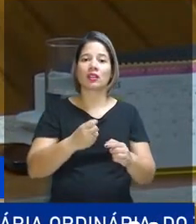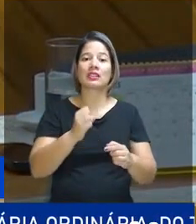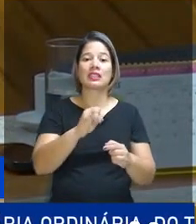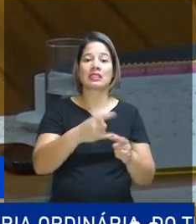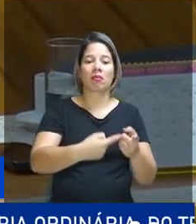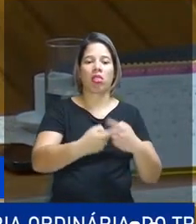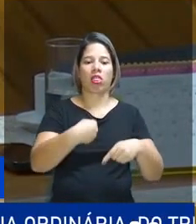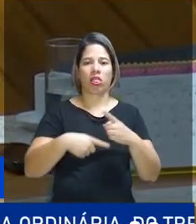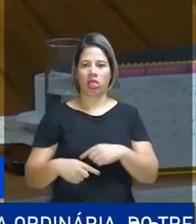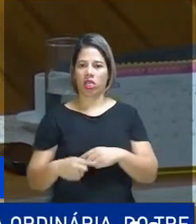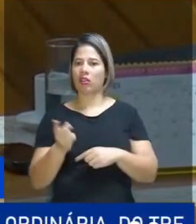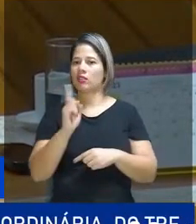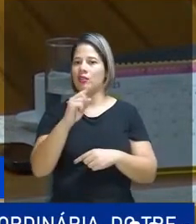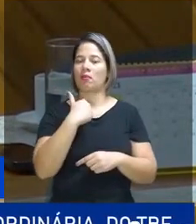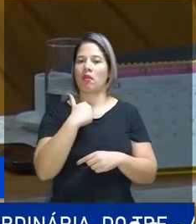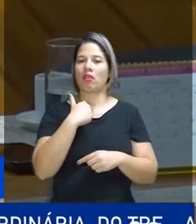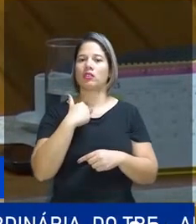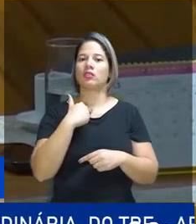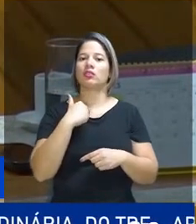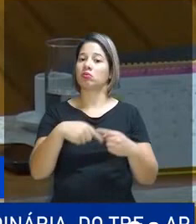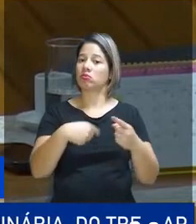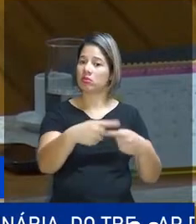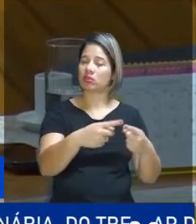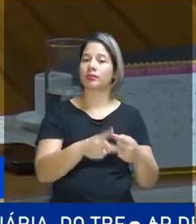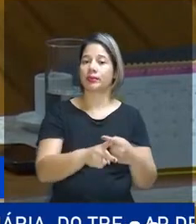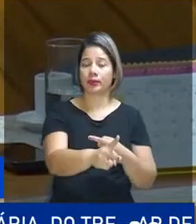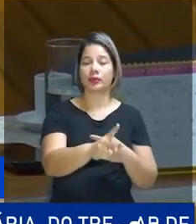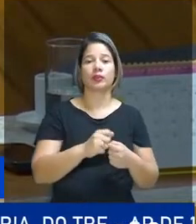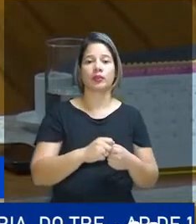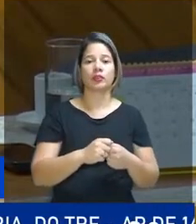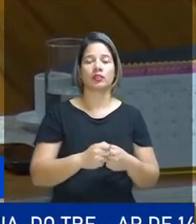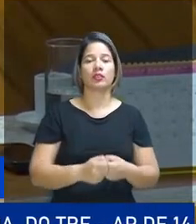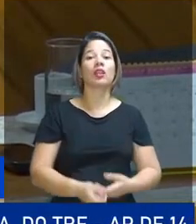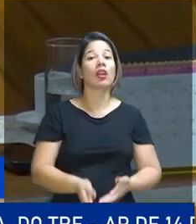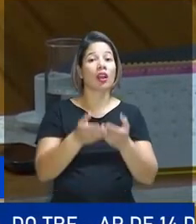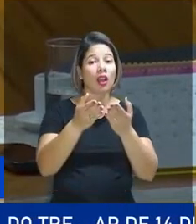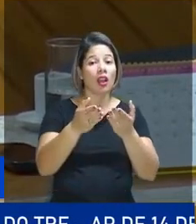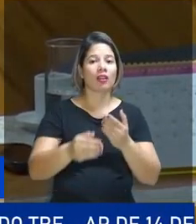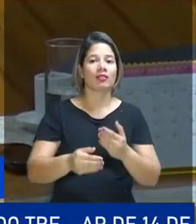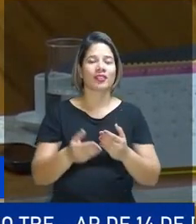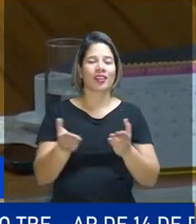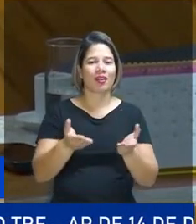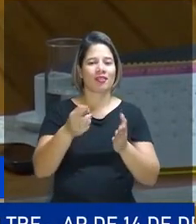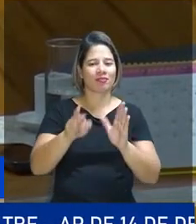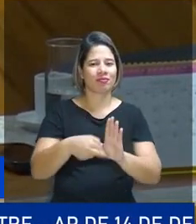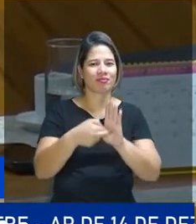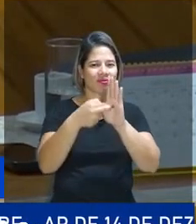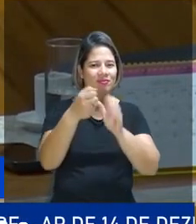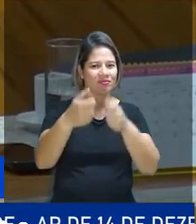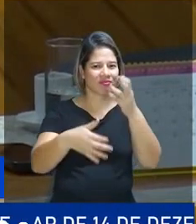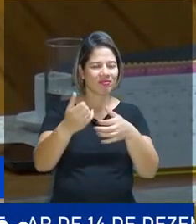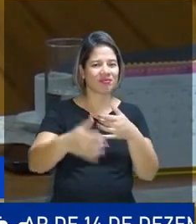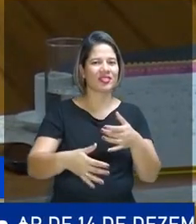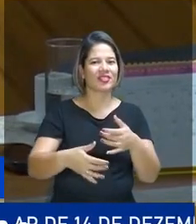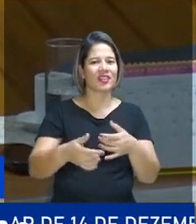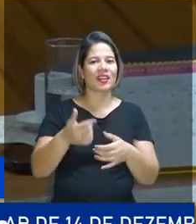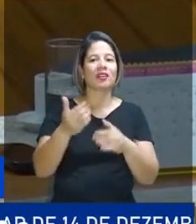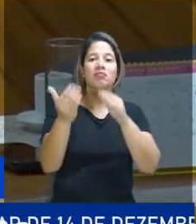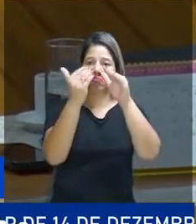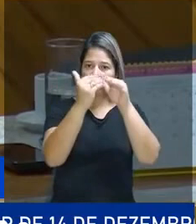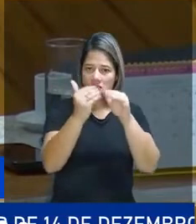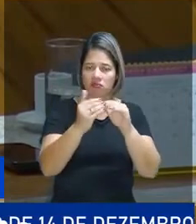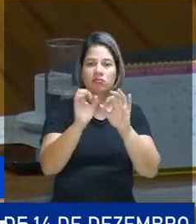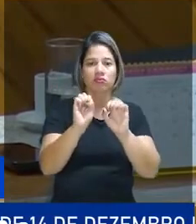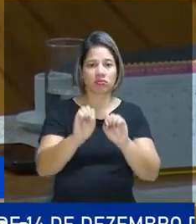se votarmos no sentido contrário, seria retroceder numa conquista que já alcançamos na Justiça. Então, eu